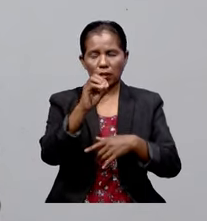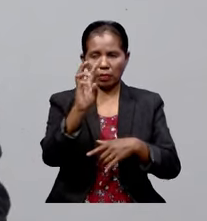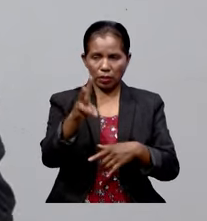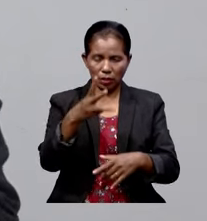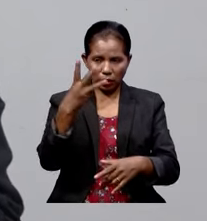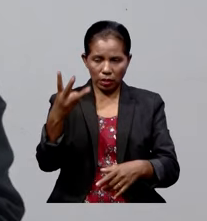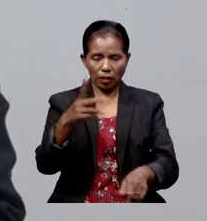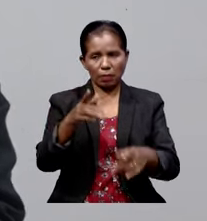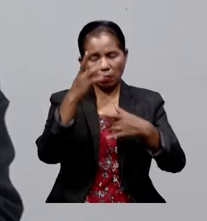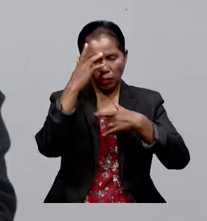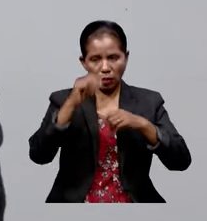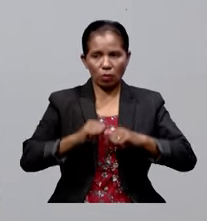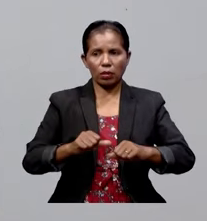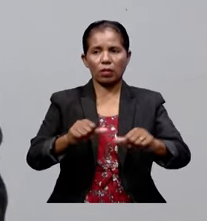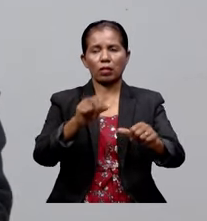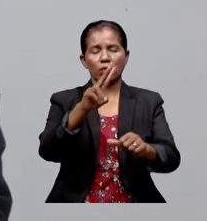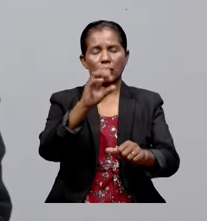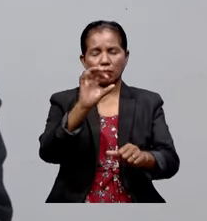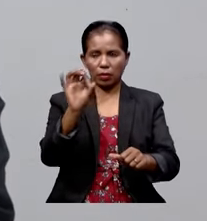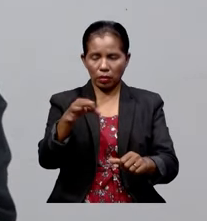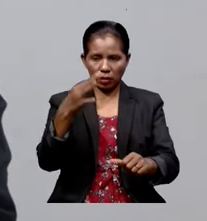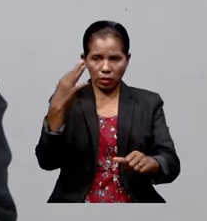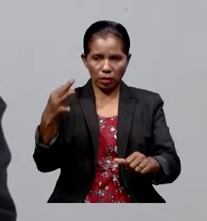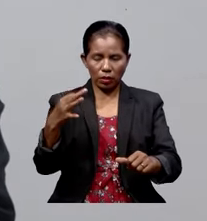2016, e amos paciente continuação de 2019,